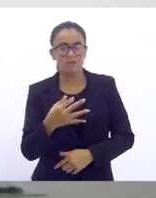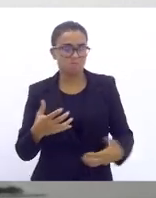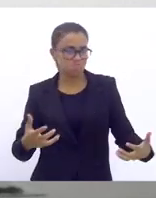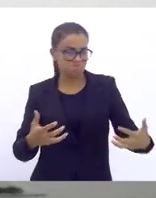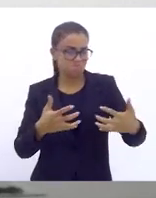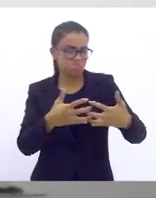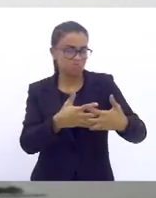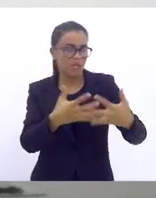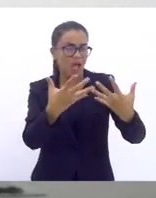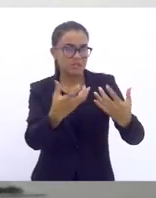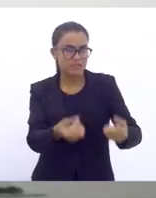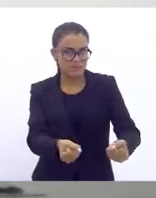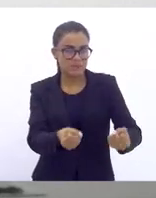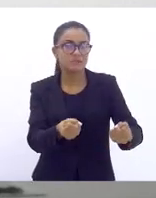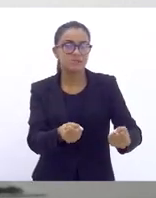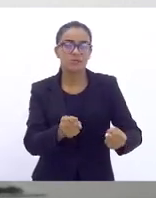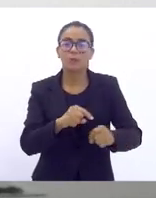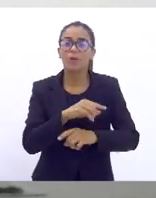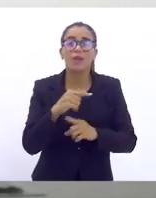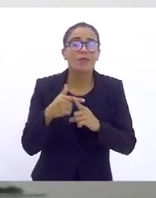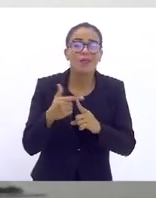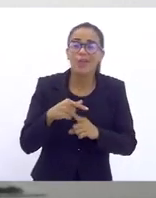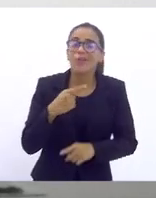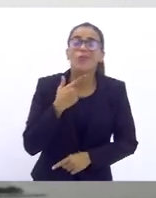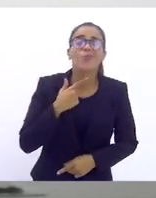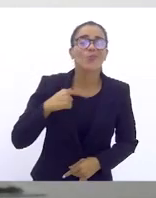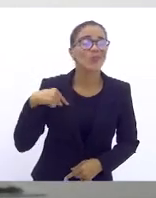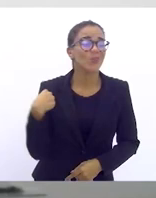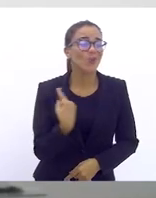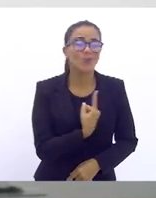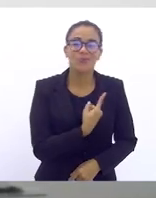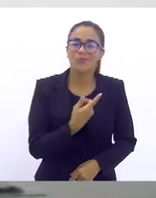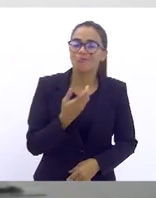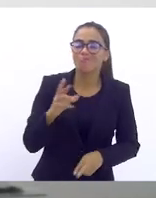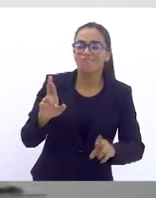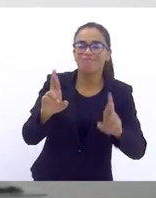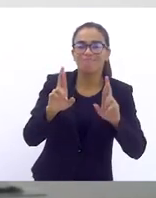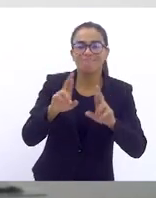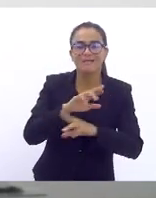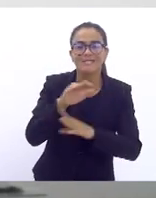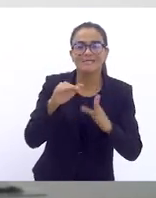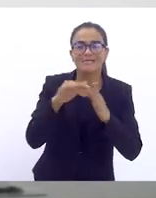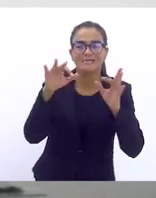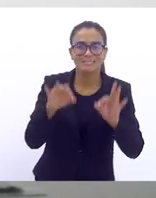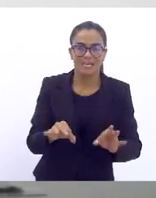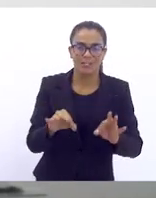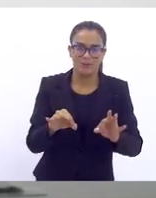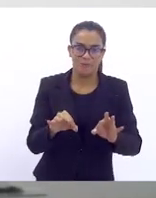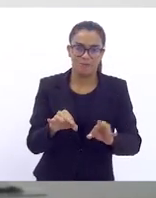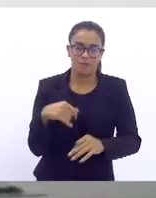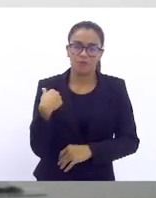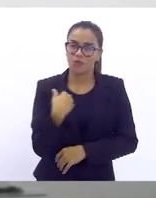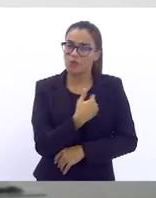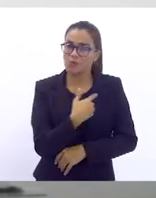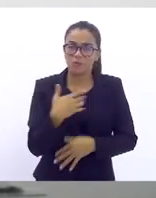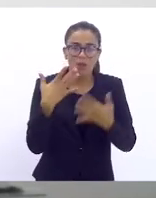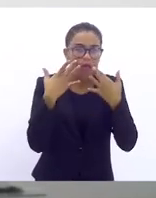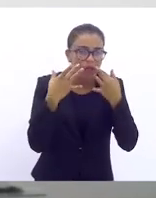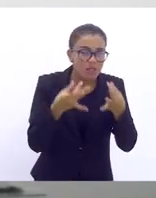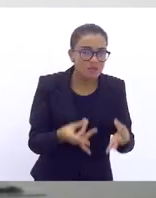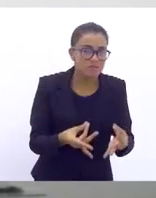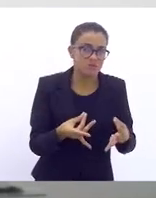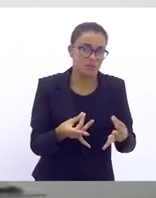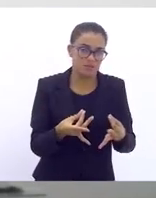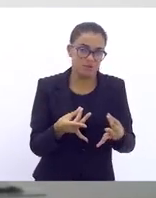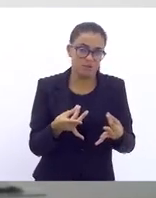comunga do que eu tô dizendo quer dizer todo mundo quer que dê certo ninguém aqui quer que dê errado então a gente também tem que ter atenção eu como como base